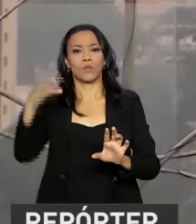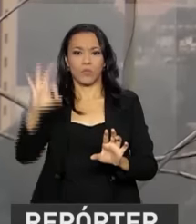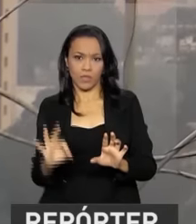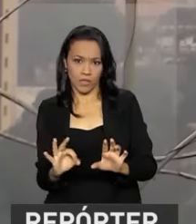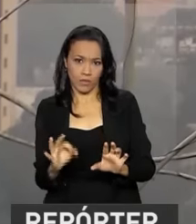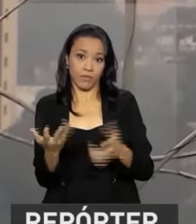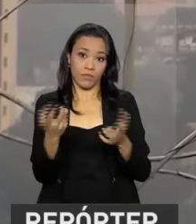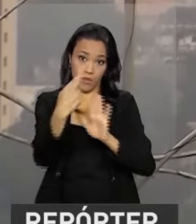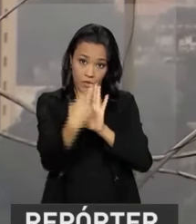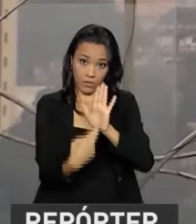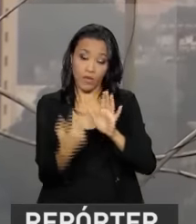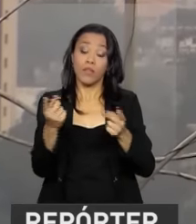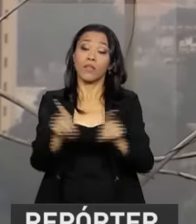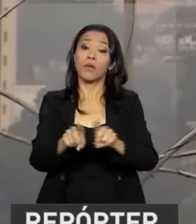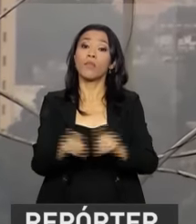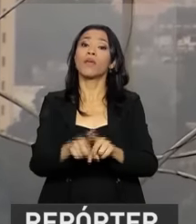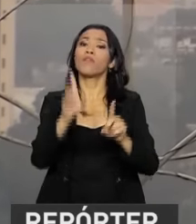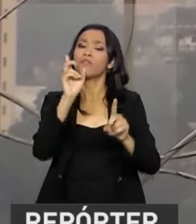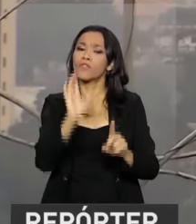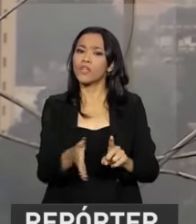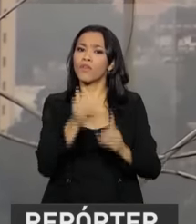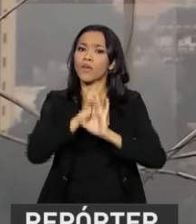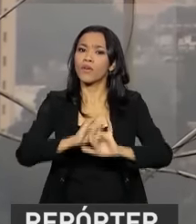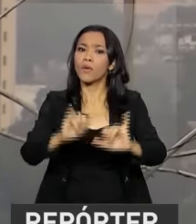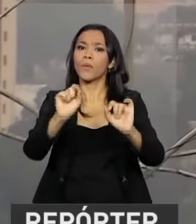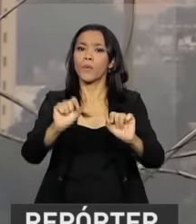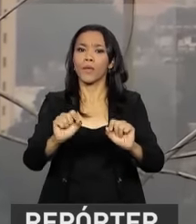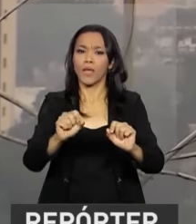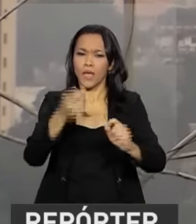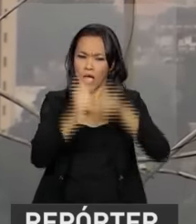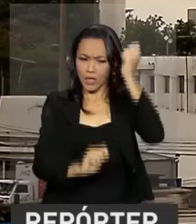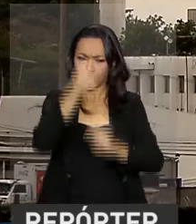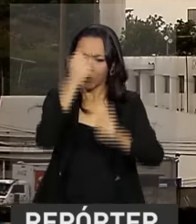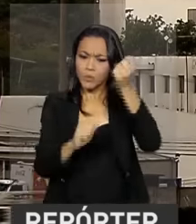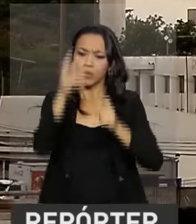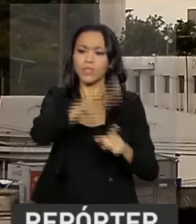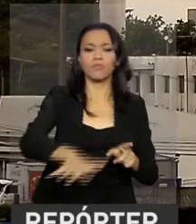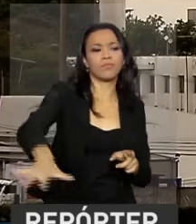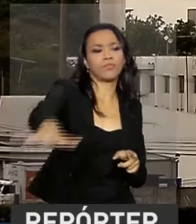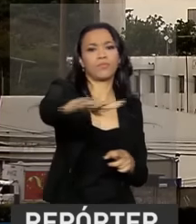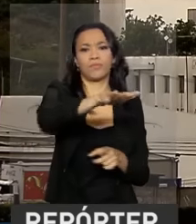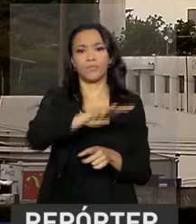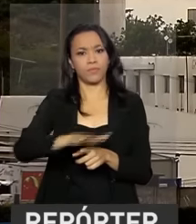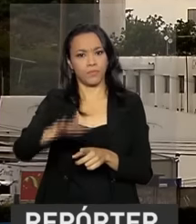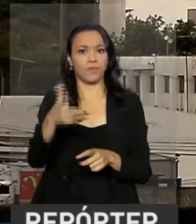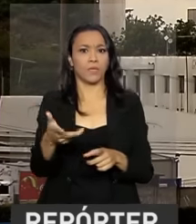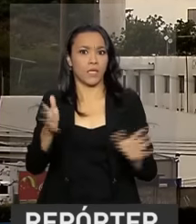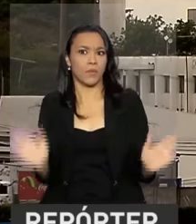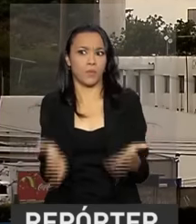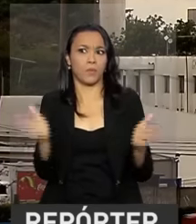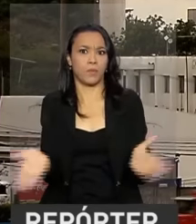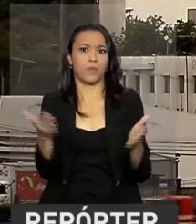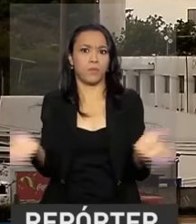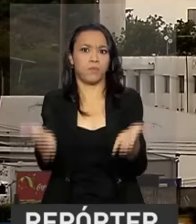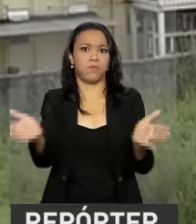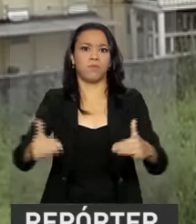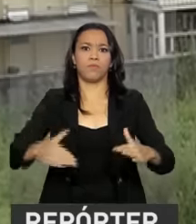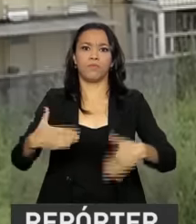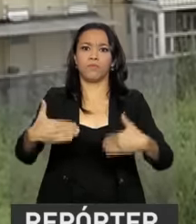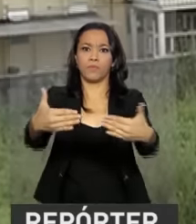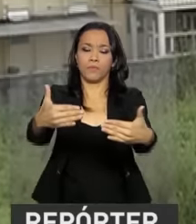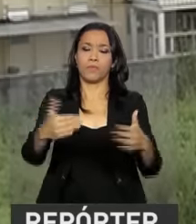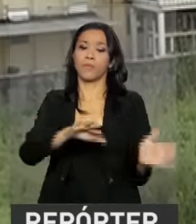5,14%. Também foi registrada melhoria nos índices da produção industrial, que intensificou a atividade nos últimos meses.